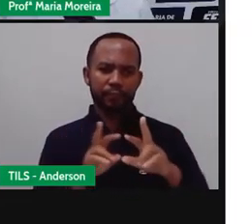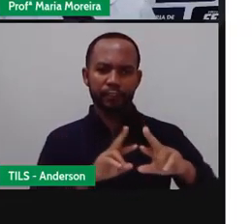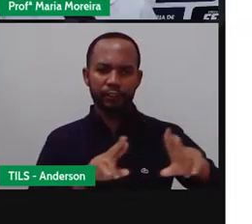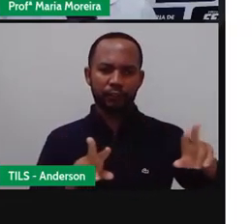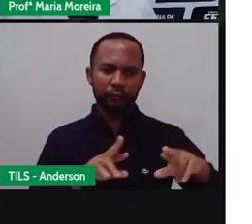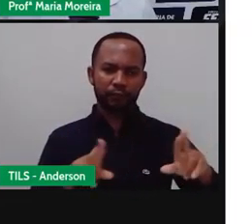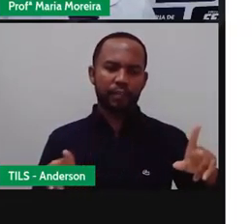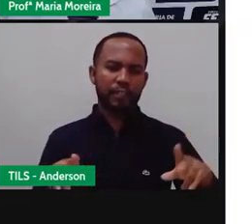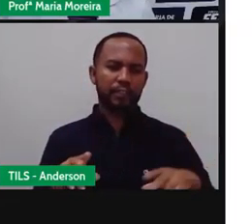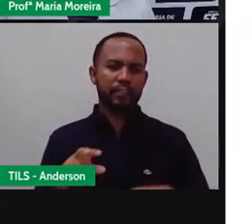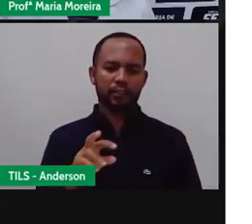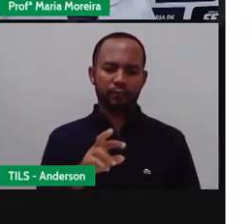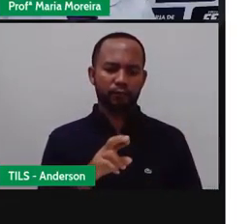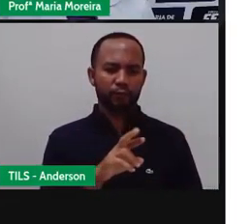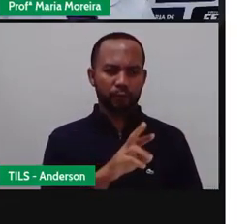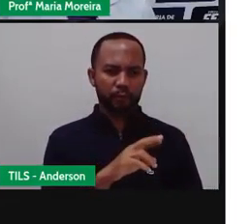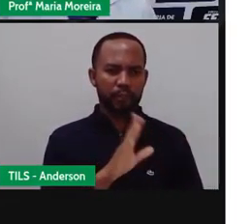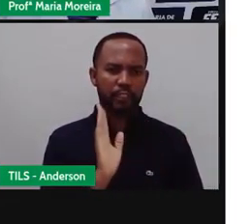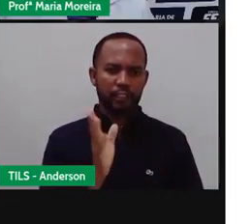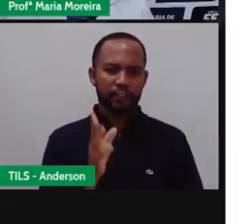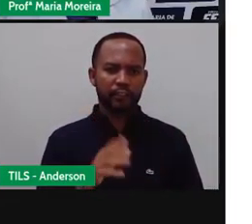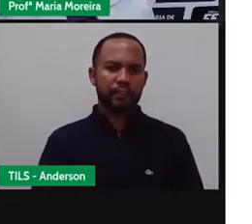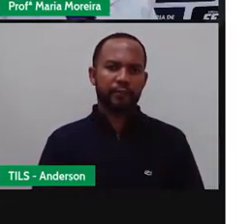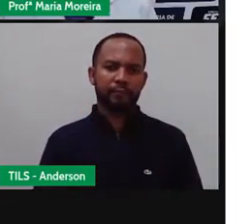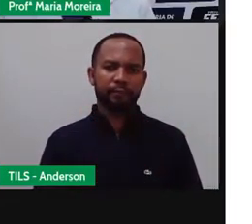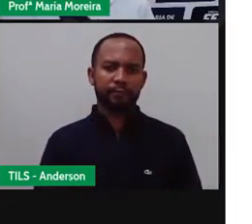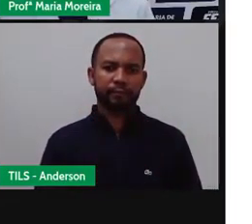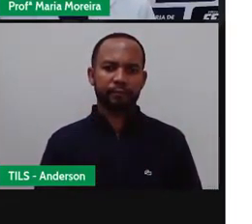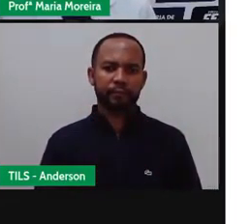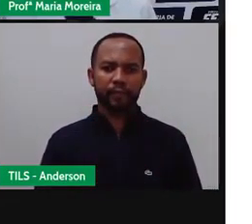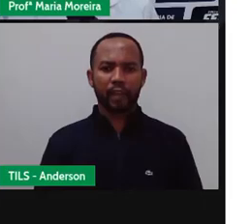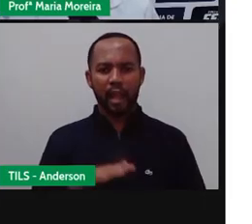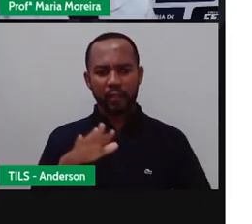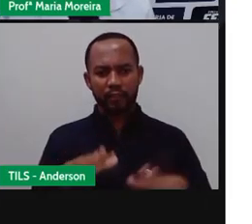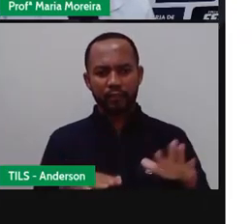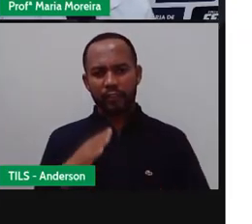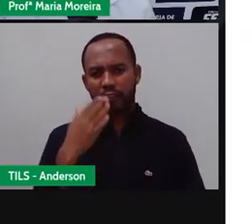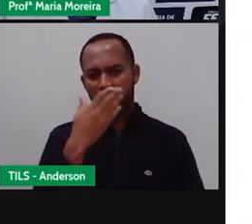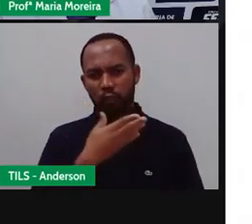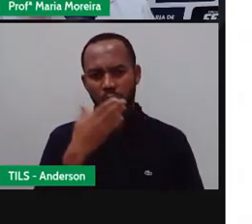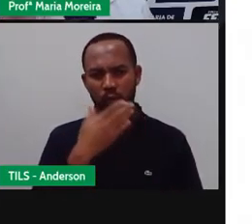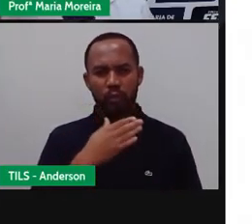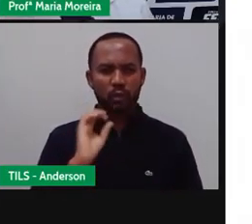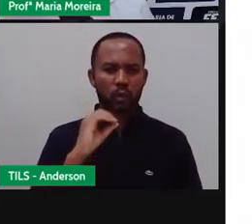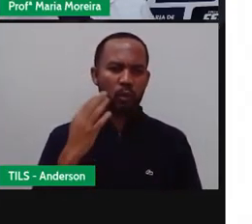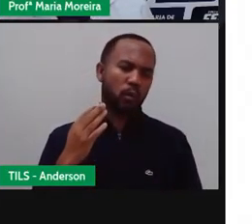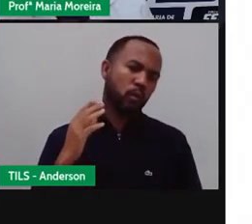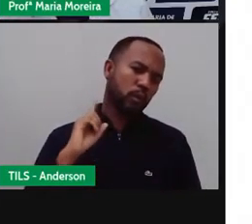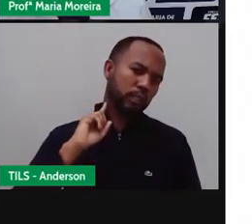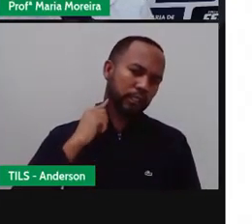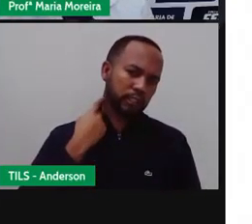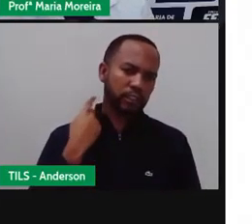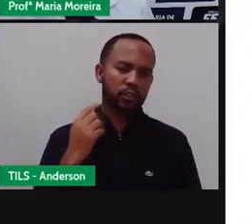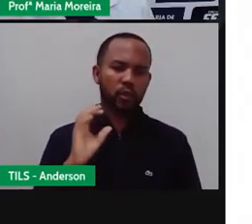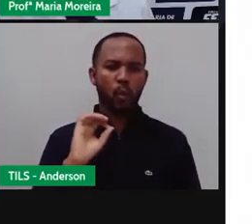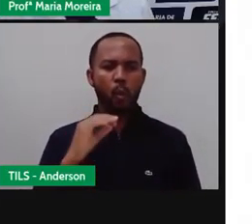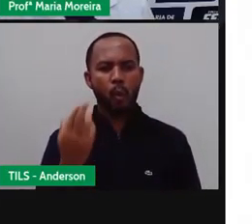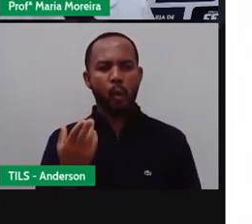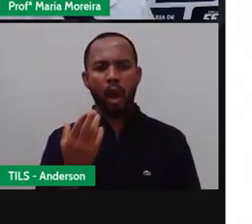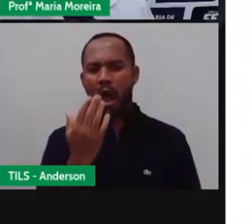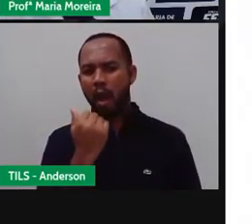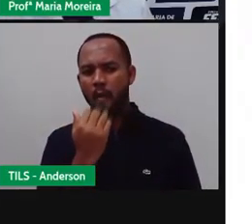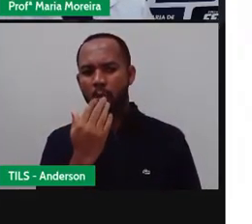de formiga, né? E aí, ela tá no doce, tá no lixo, tá naquela sobra do almoço que